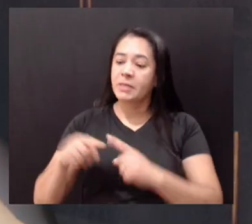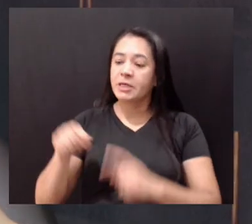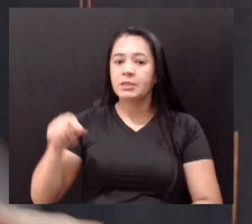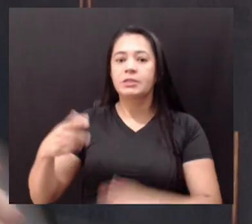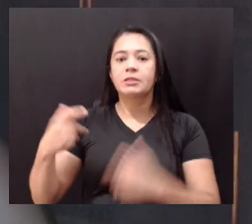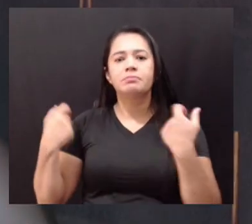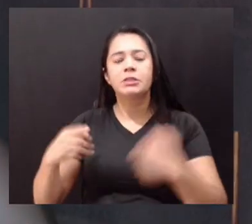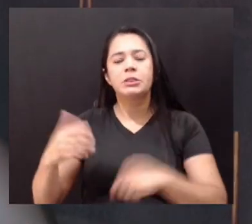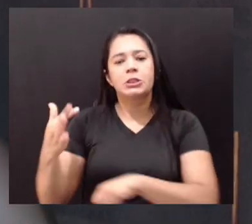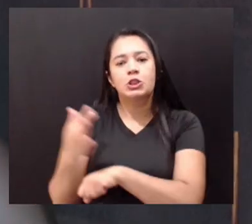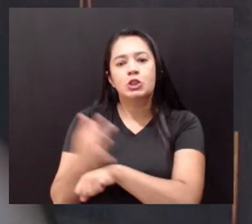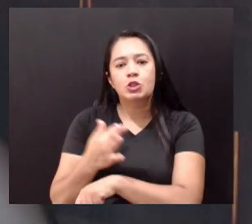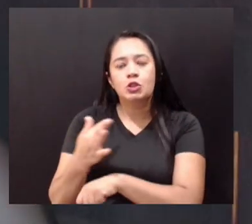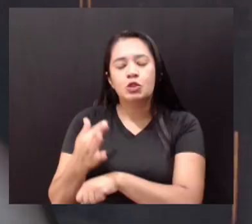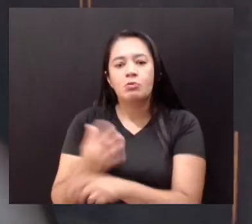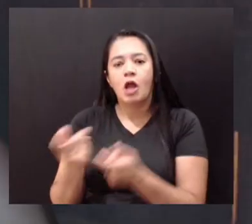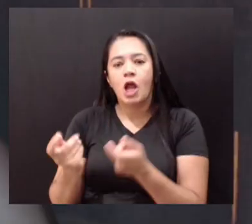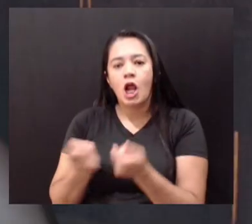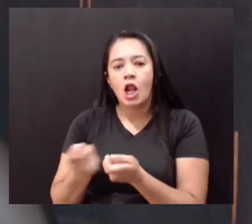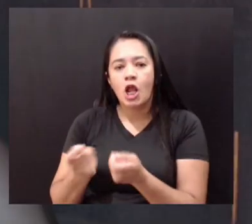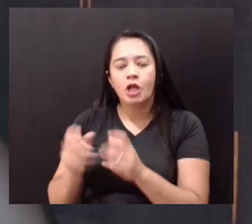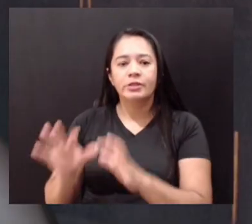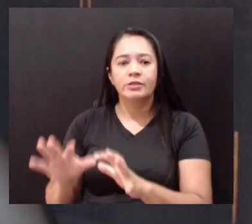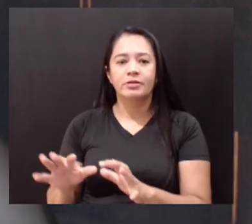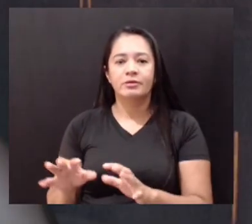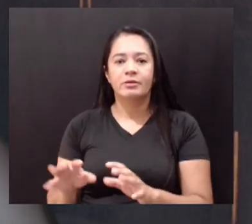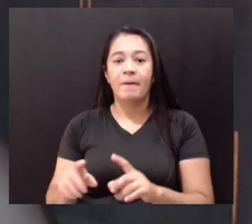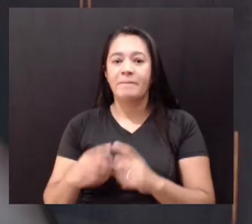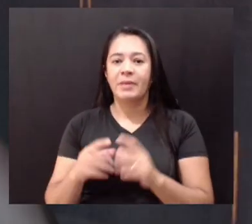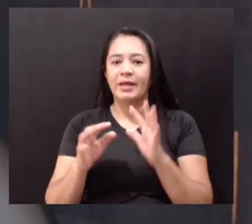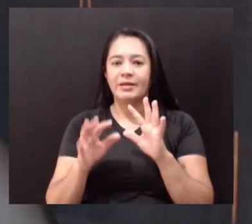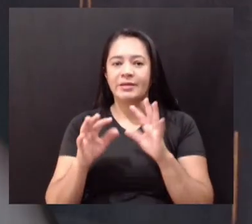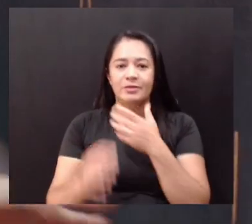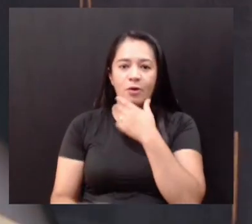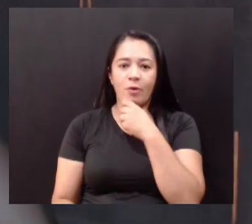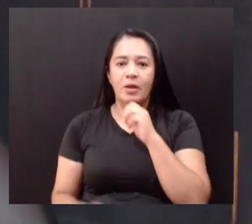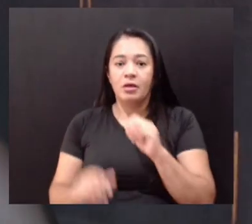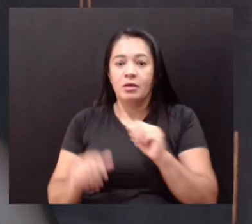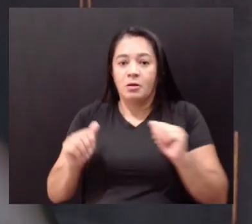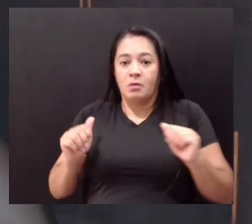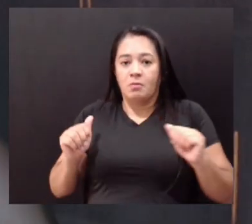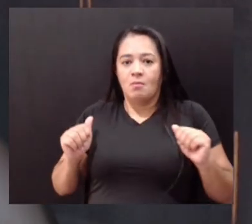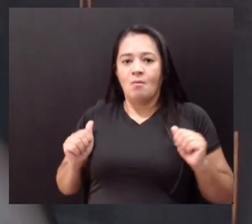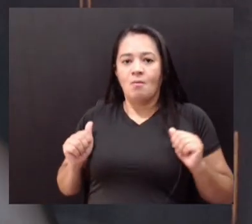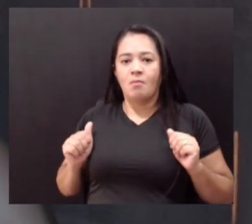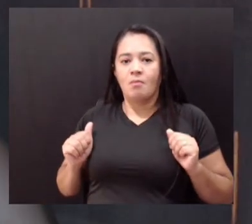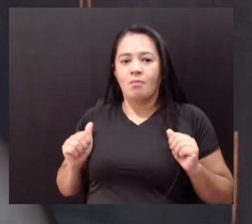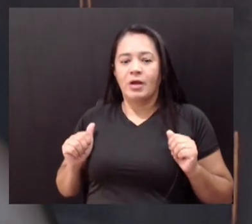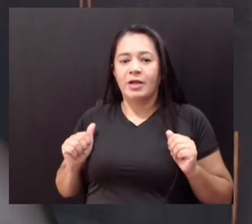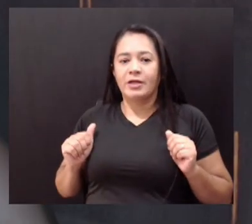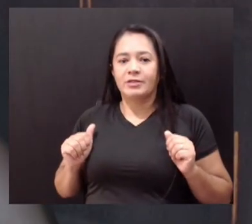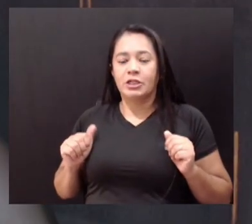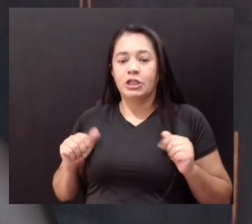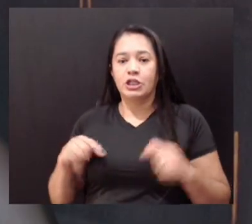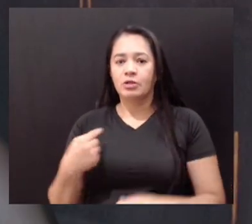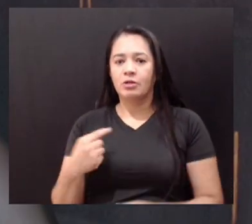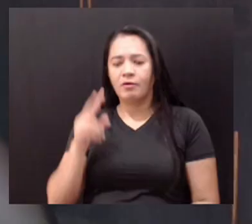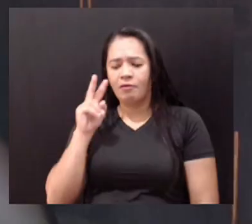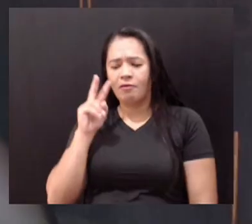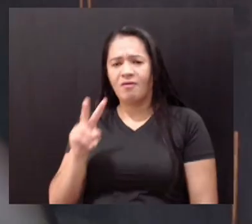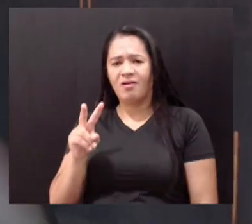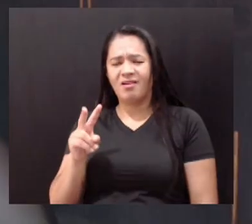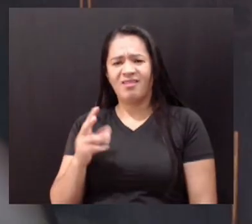aquela situação, eles se omitem. Então a gente vai vendo esses, vamos dizer assim,